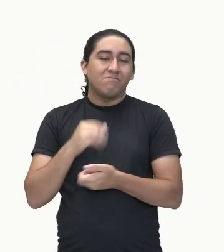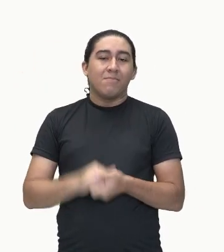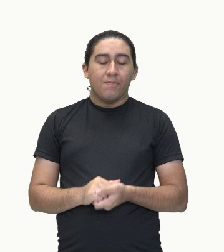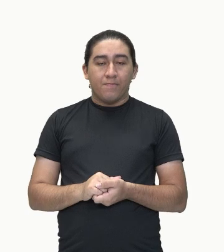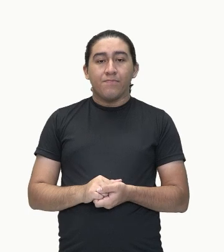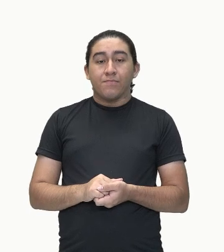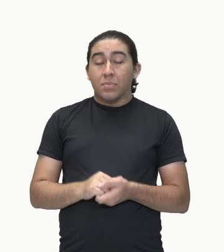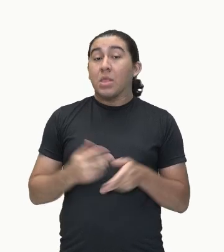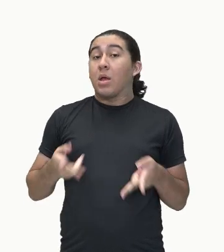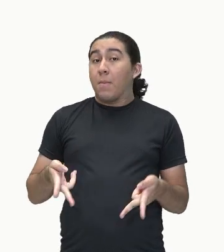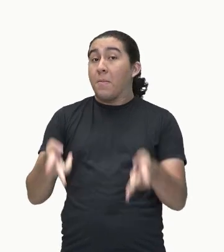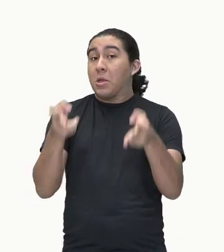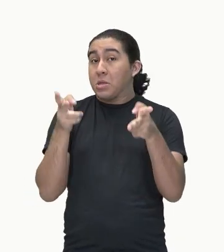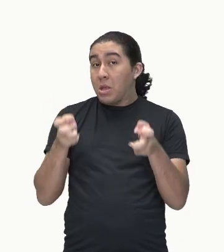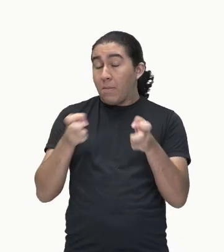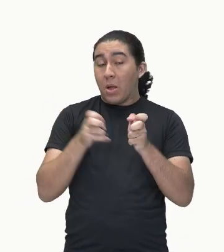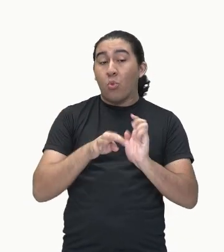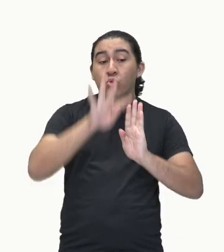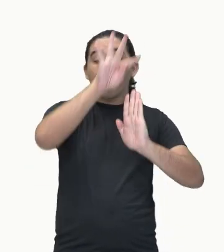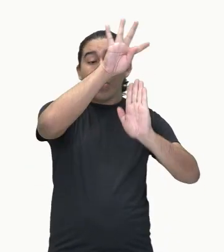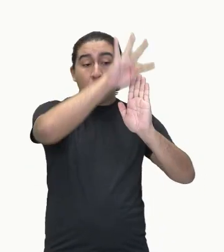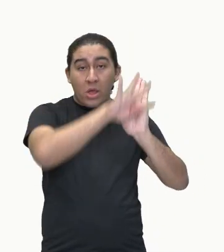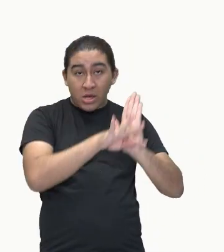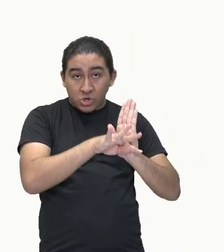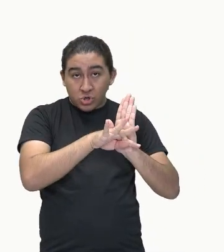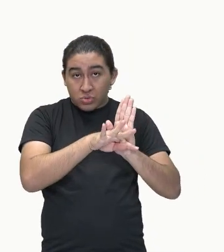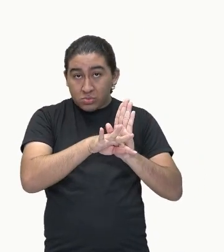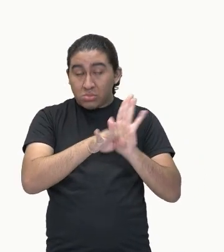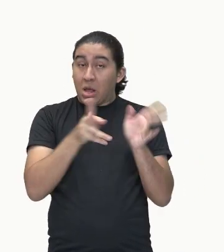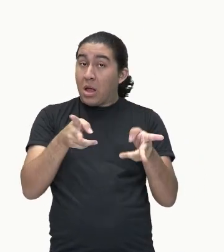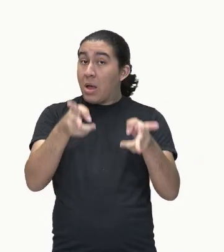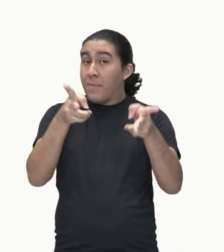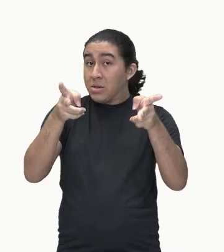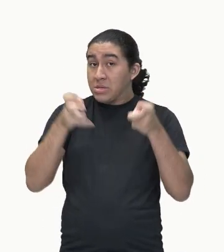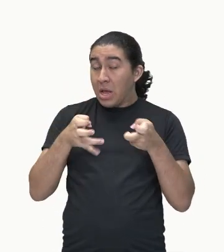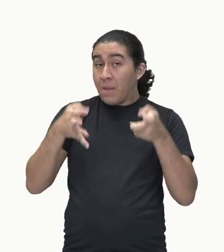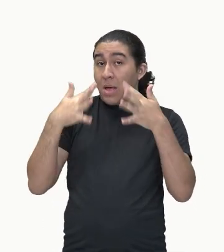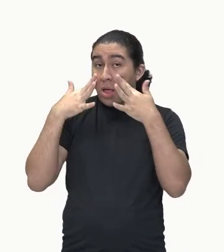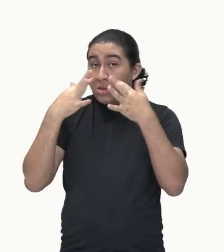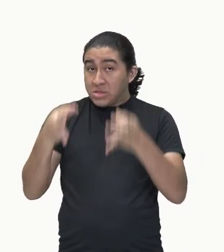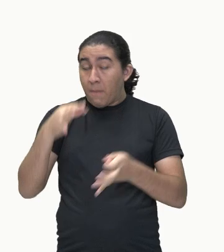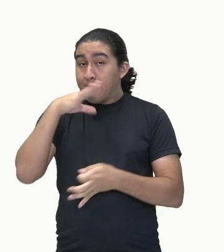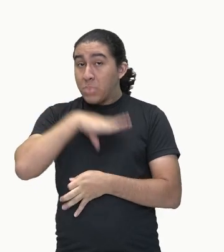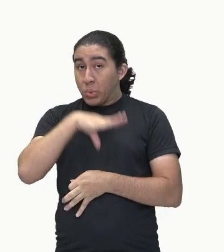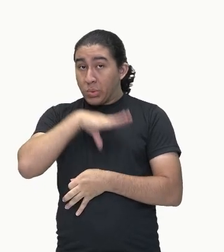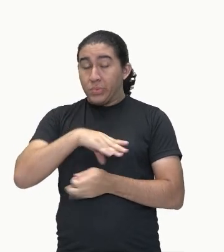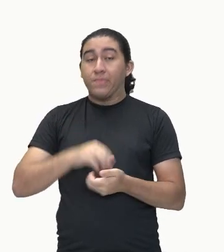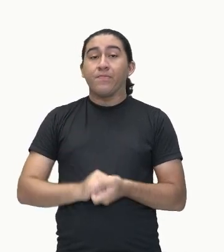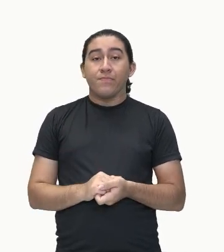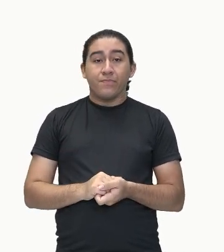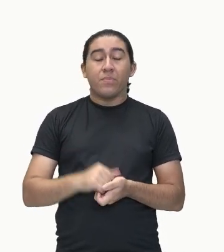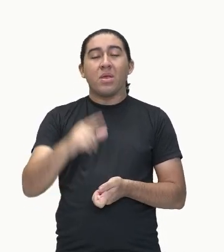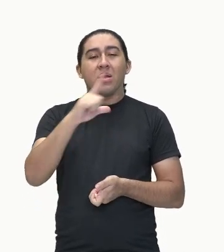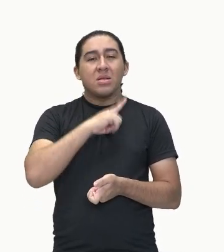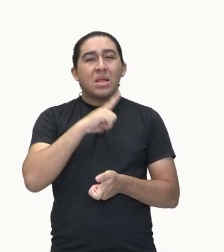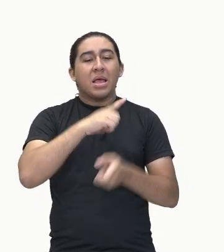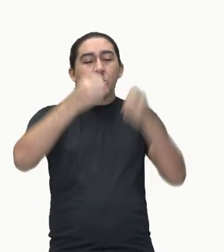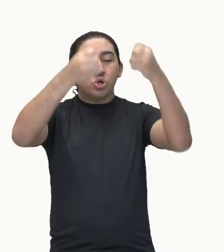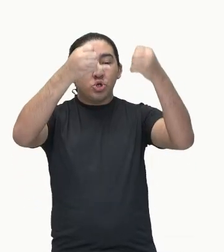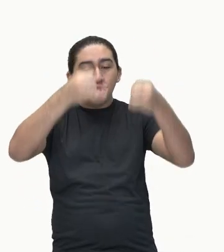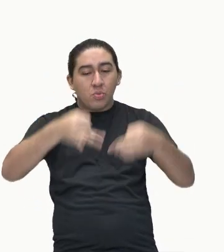aqui que o nosso texto traz exatamente a figura, faz uma descrição de Jeca